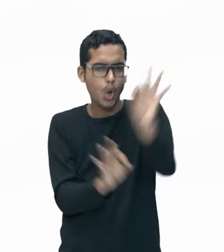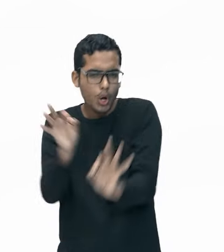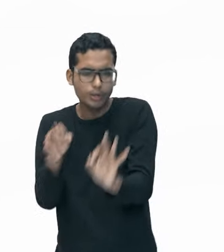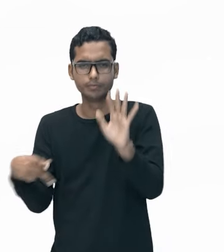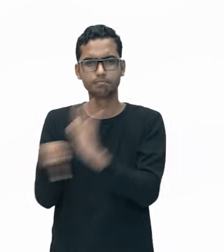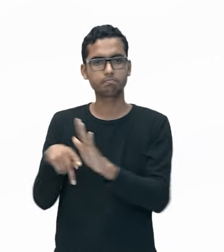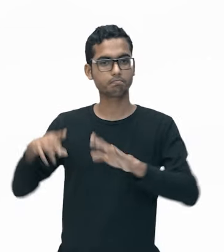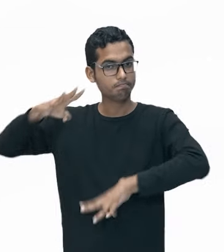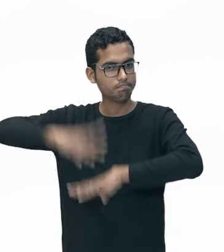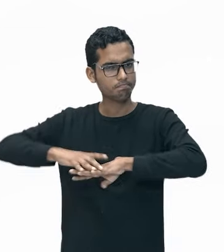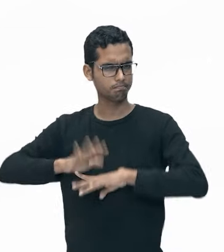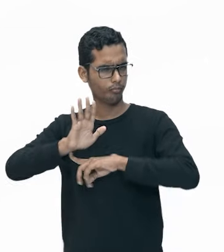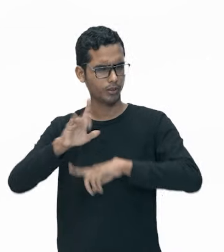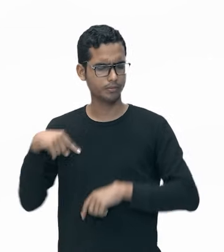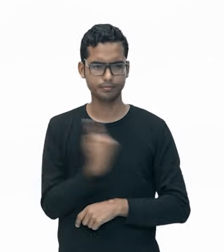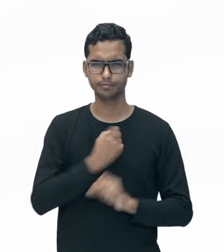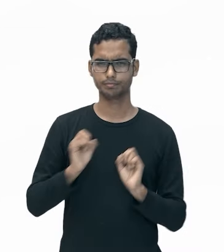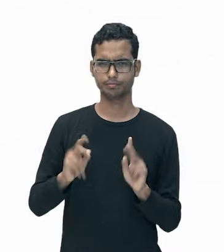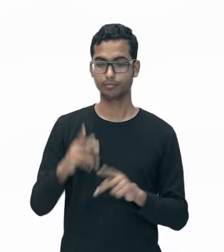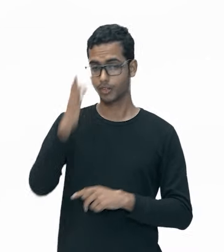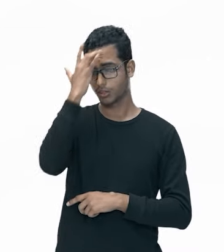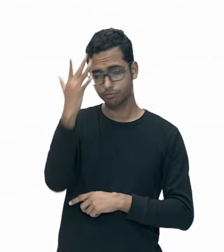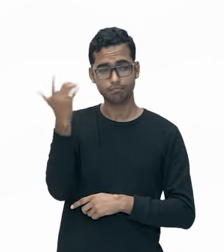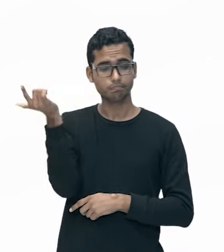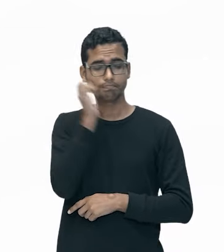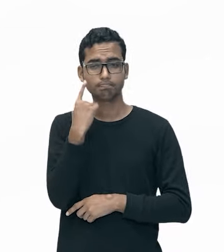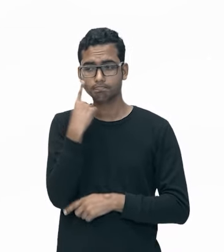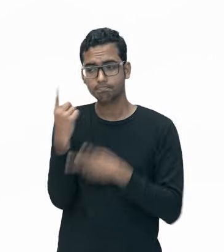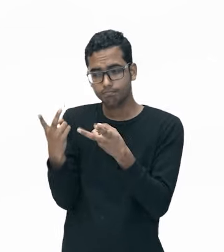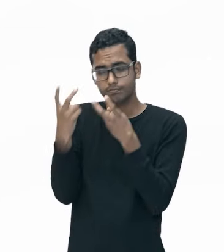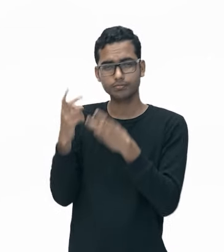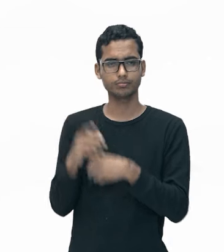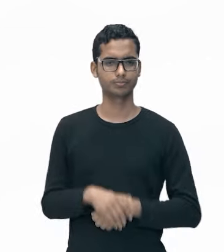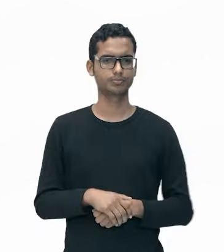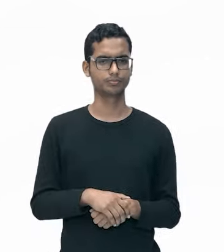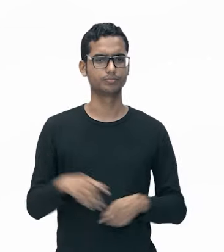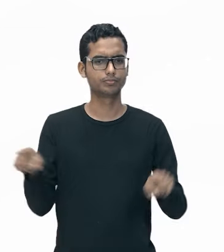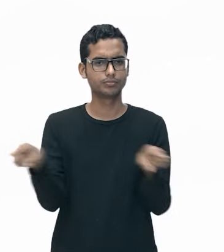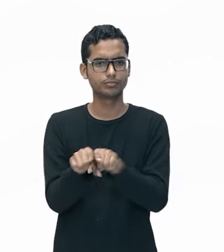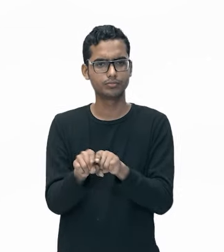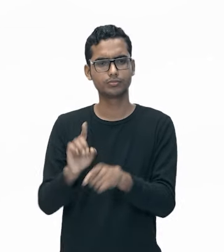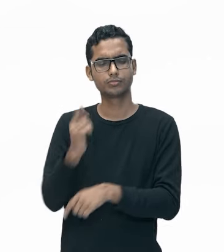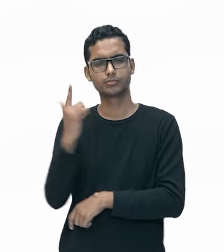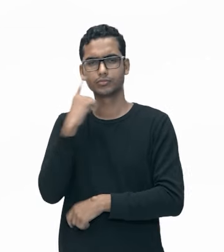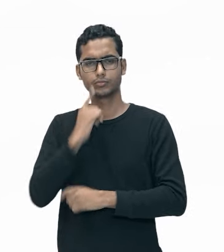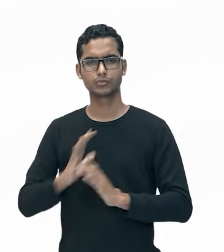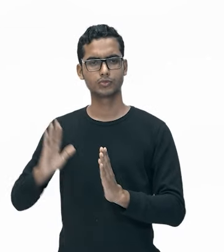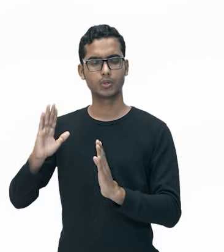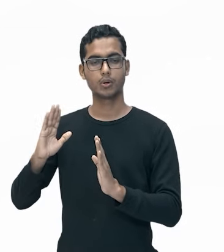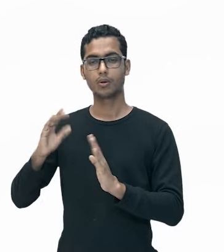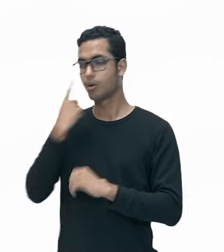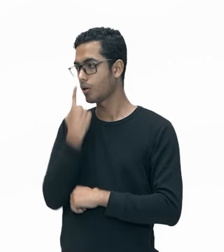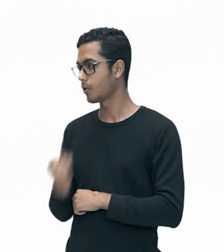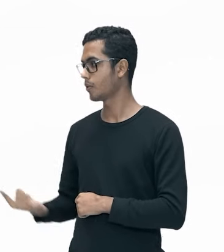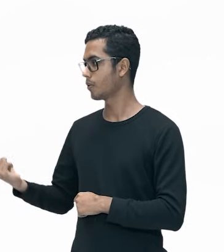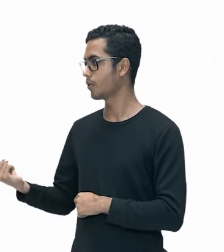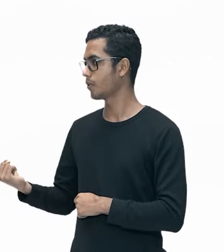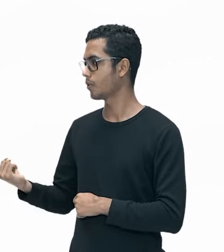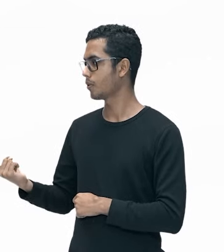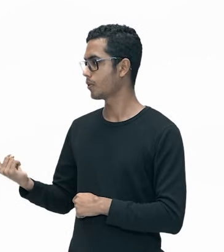pra gente tá vai Vai facilitar identificar um ciclano e o cicleno é também cadeia